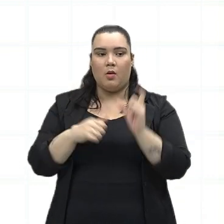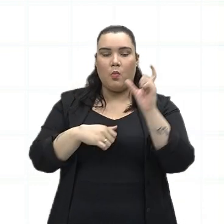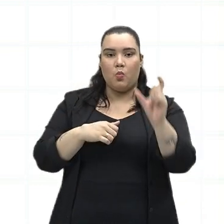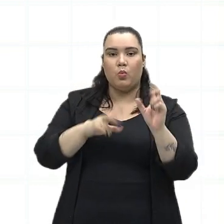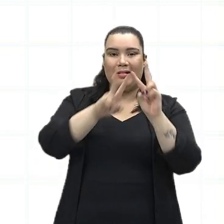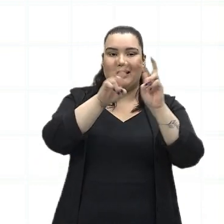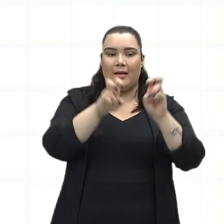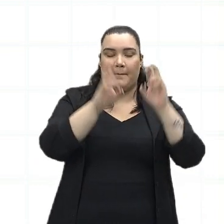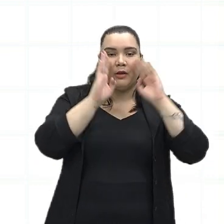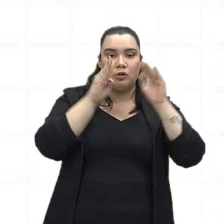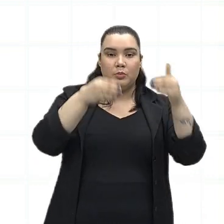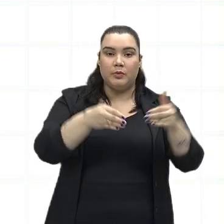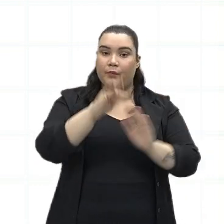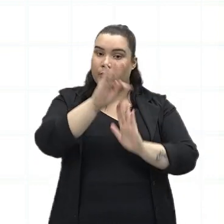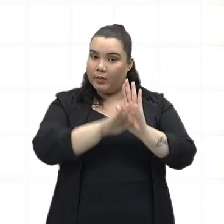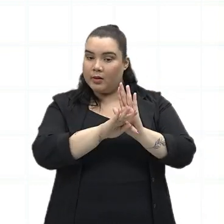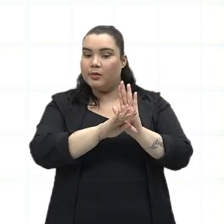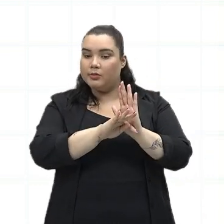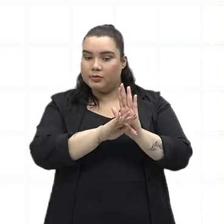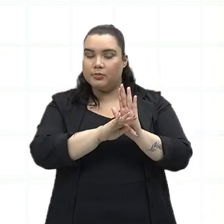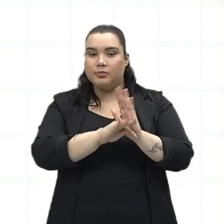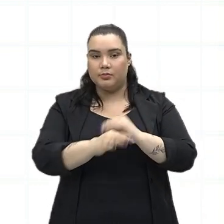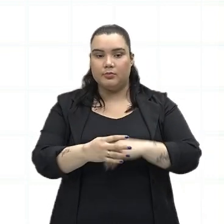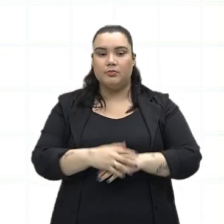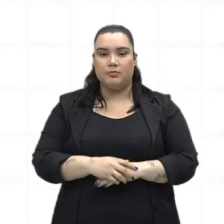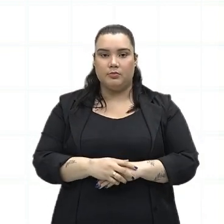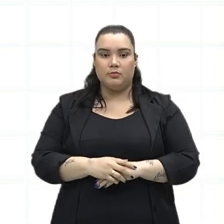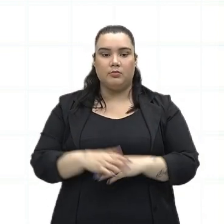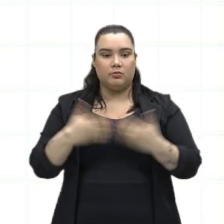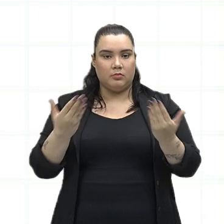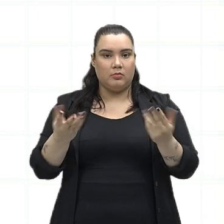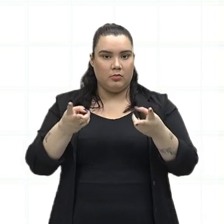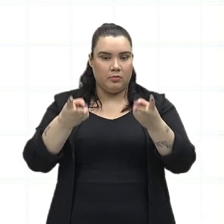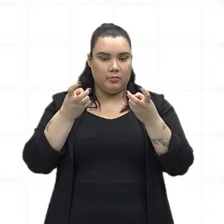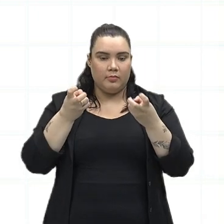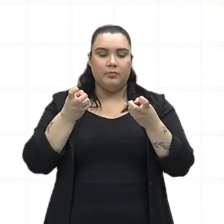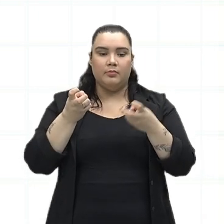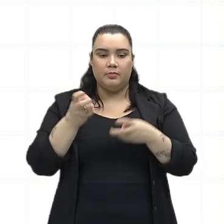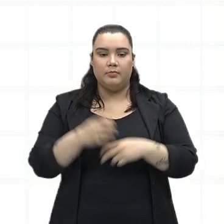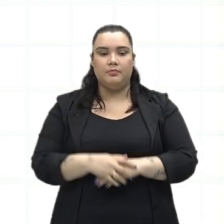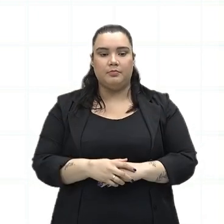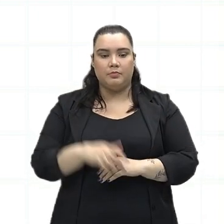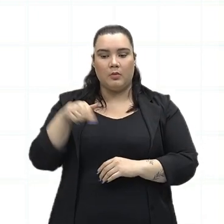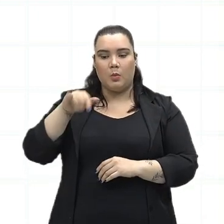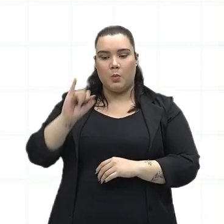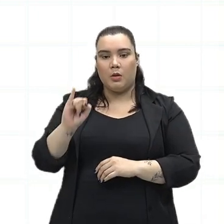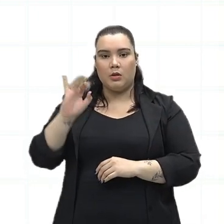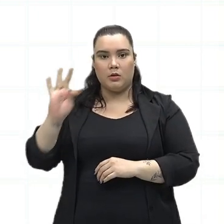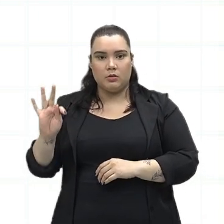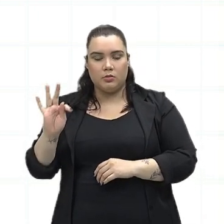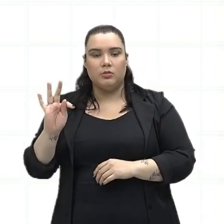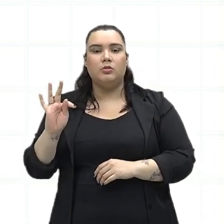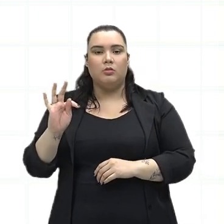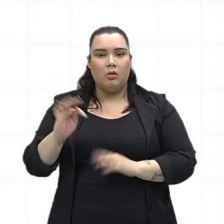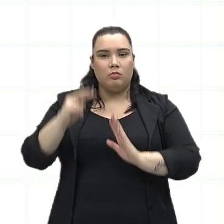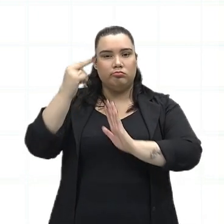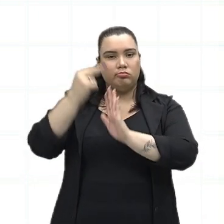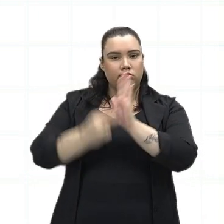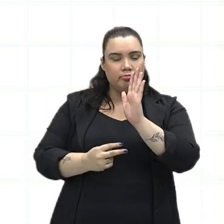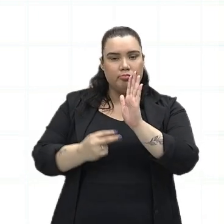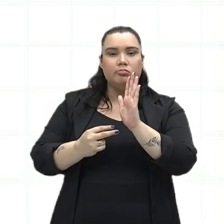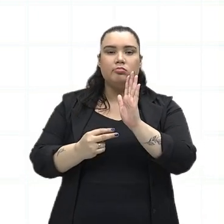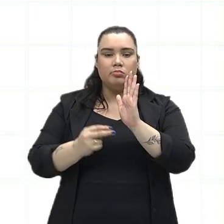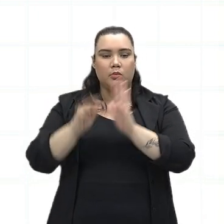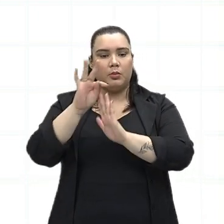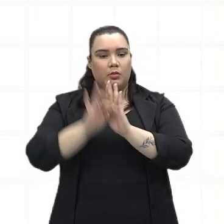central do meu texto, tá bom? Viram? Então, eu fui lá com o it, procurei o it, né? Eu